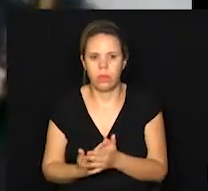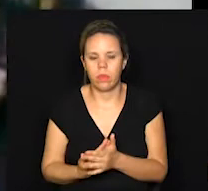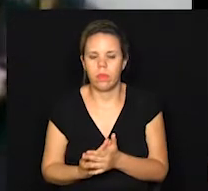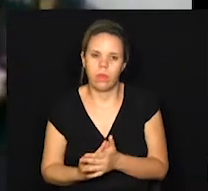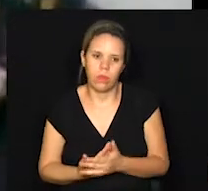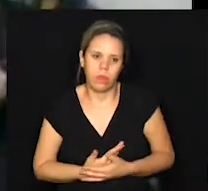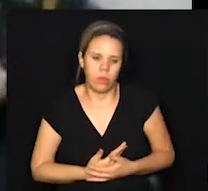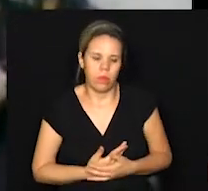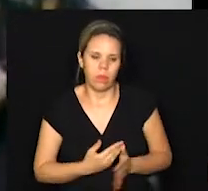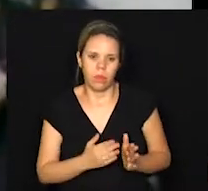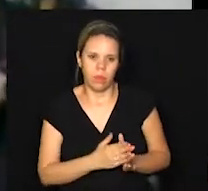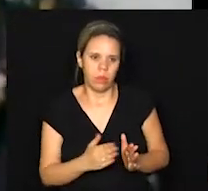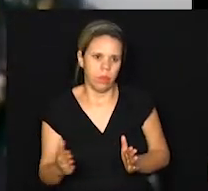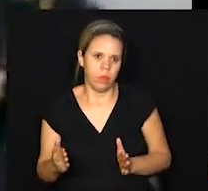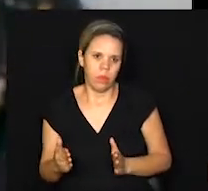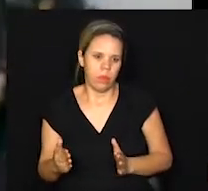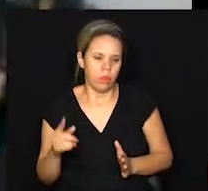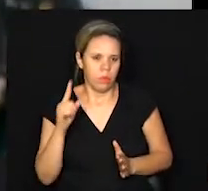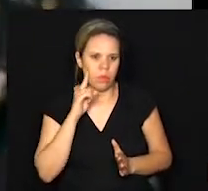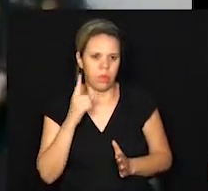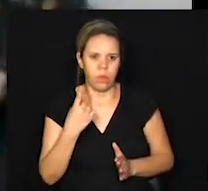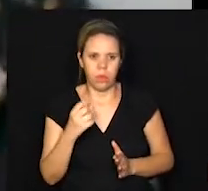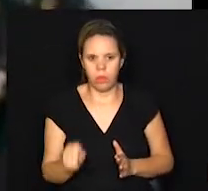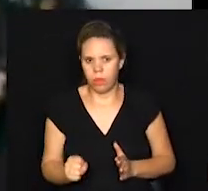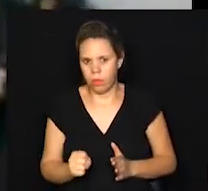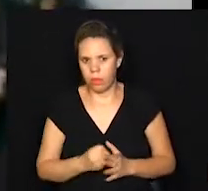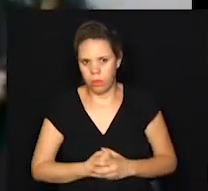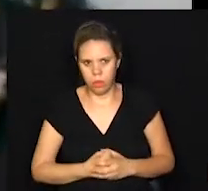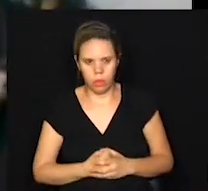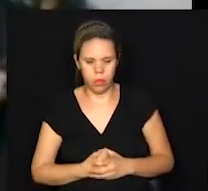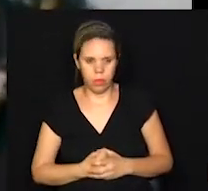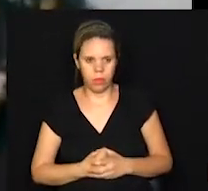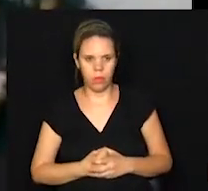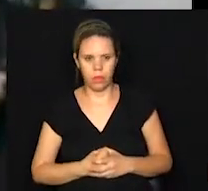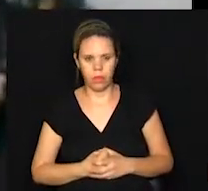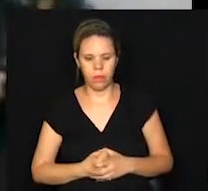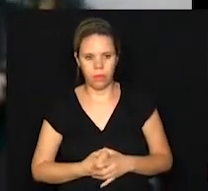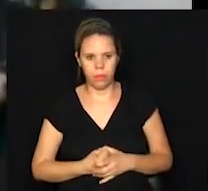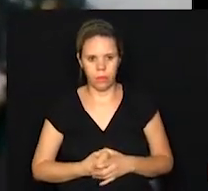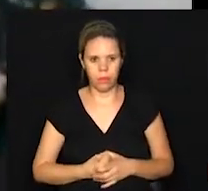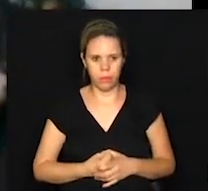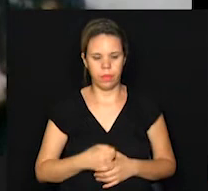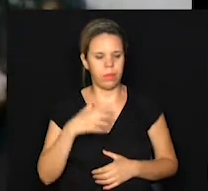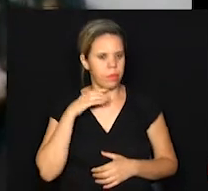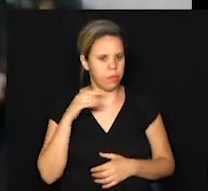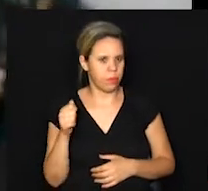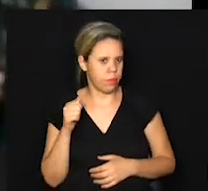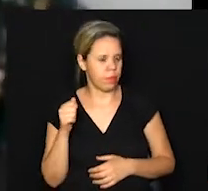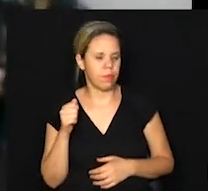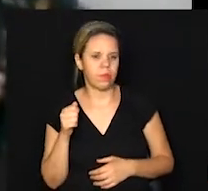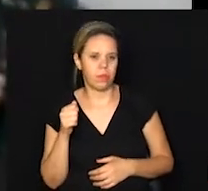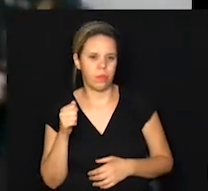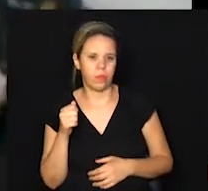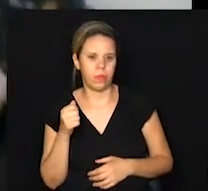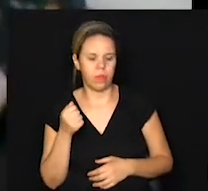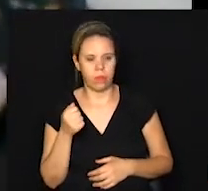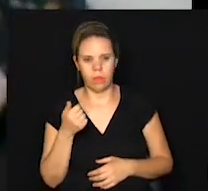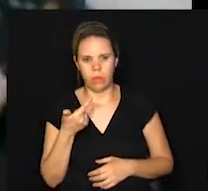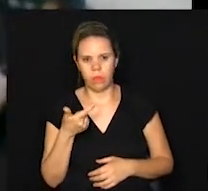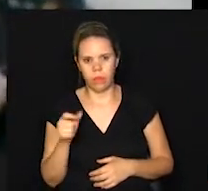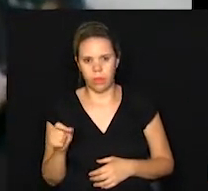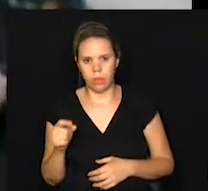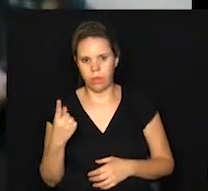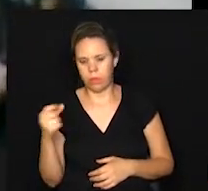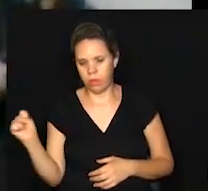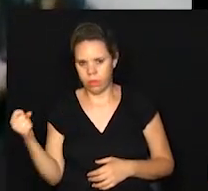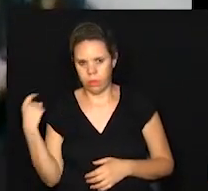até o dia 18 de abril de